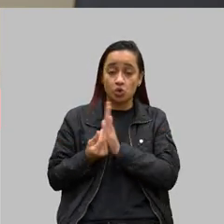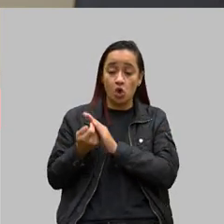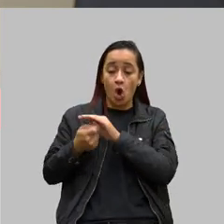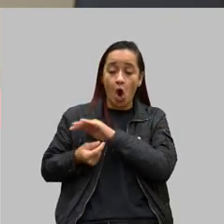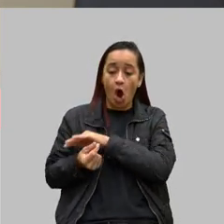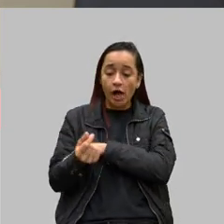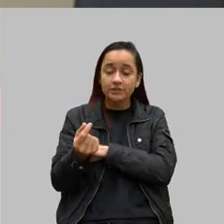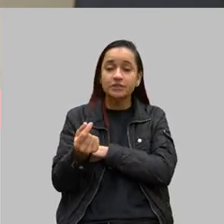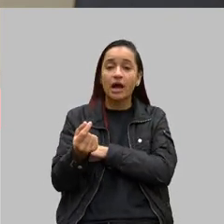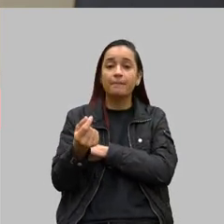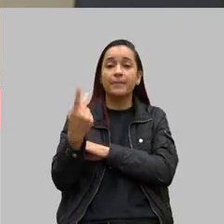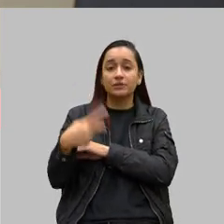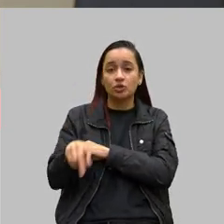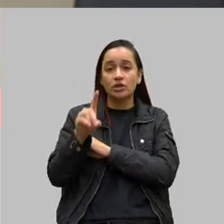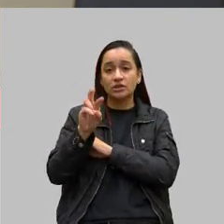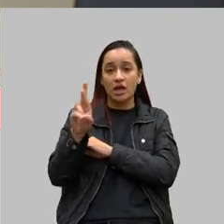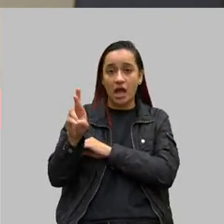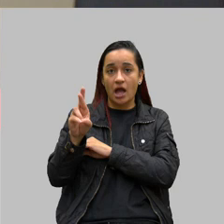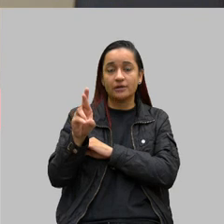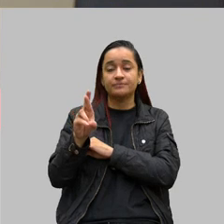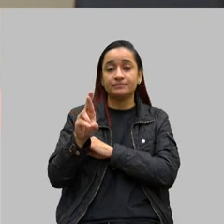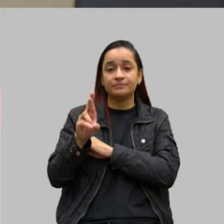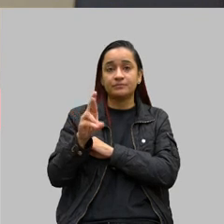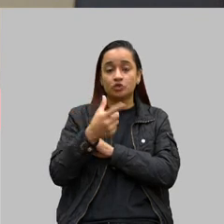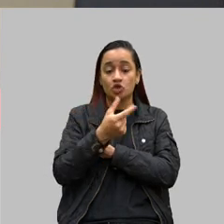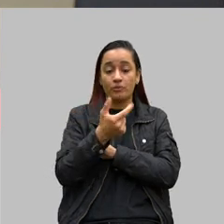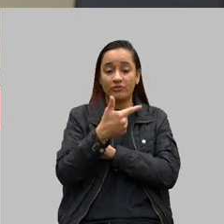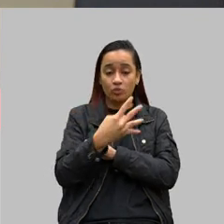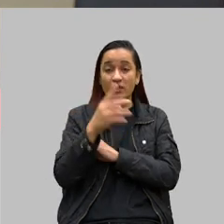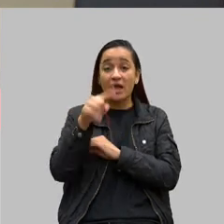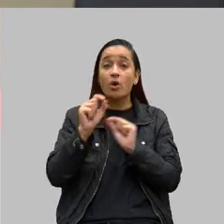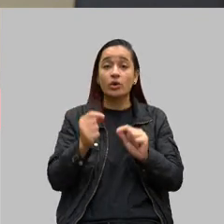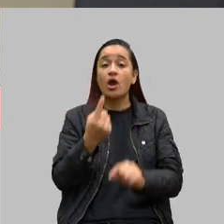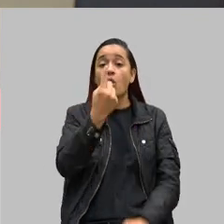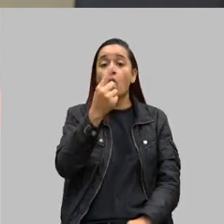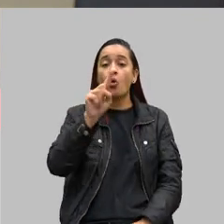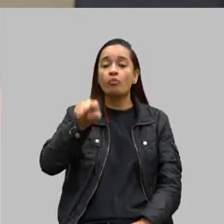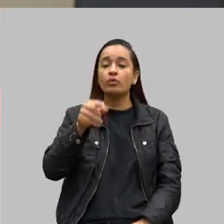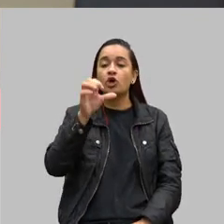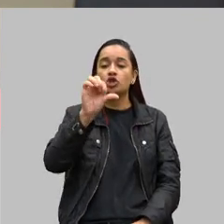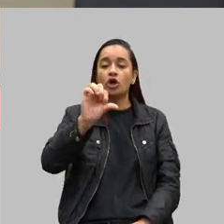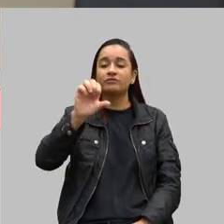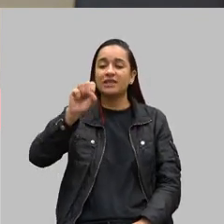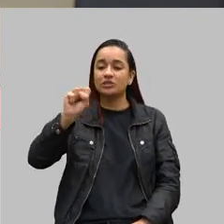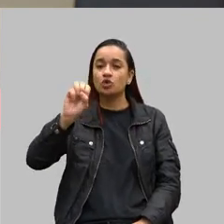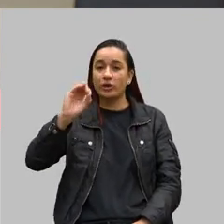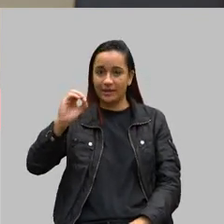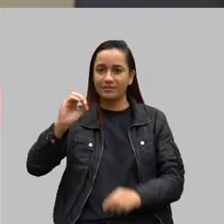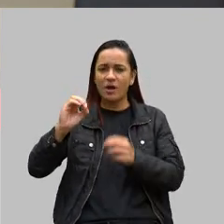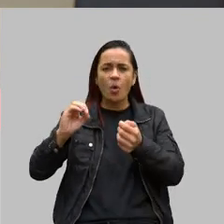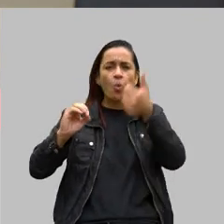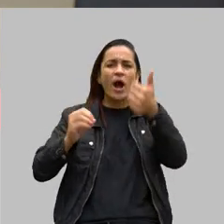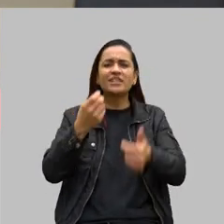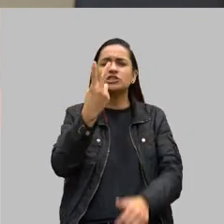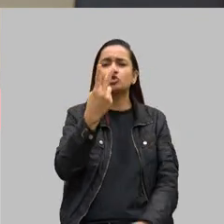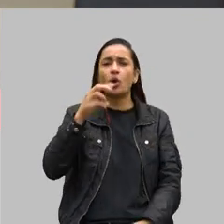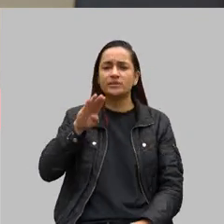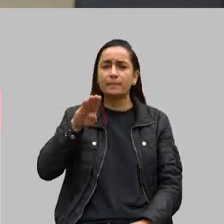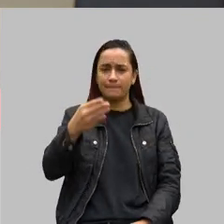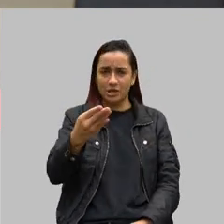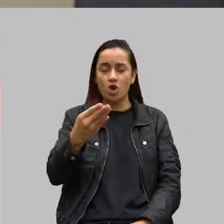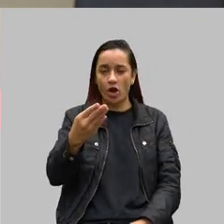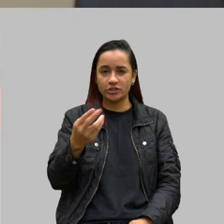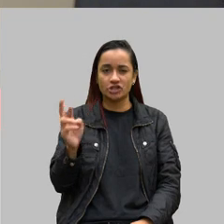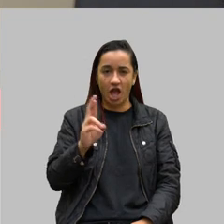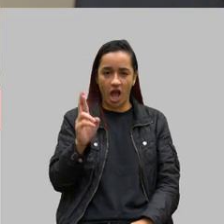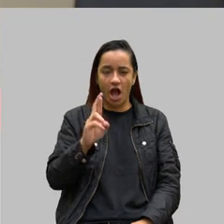né para recuperação de estrada em 24 é 1.980 né V arredondando aqui dois bilhões deais para 24